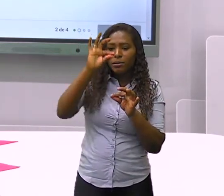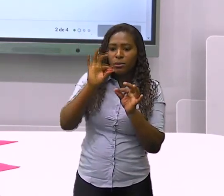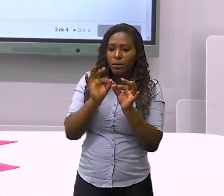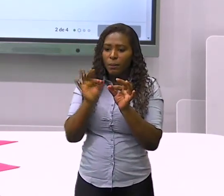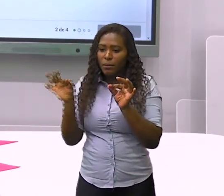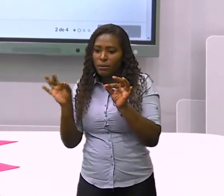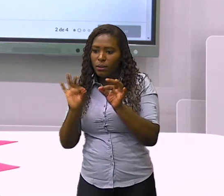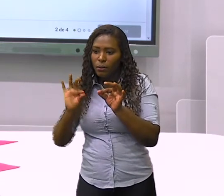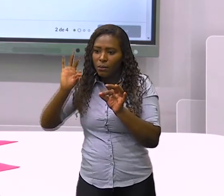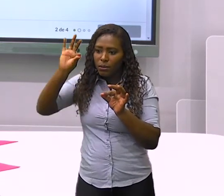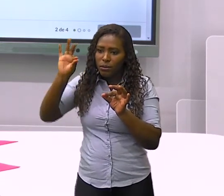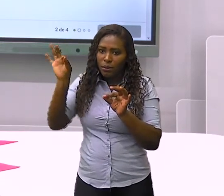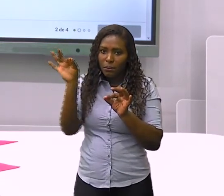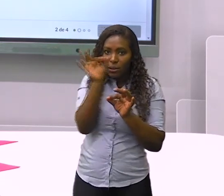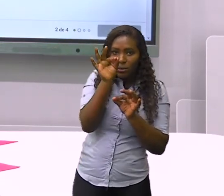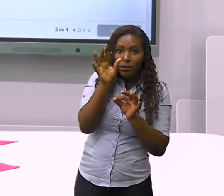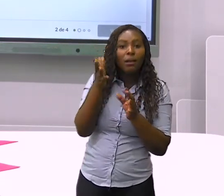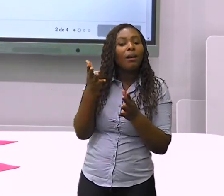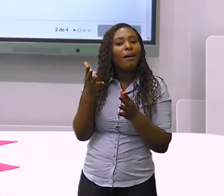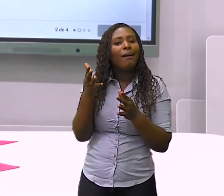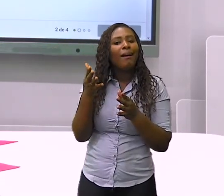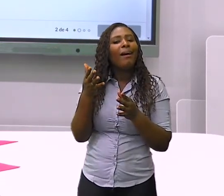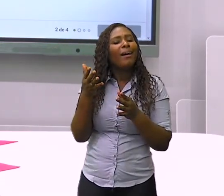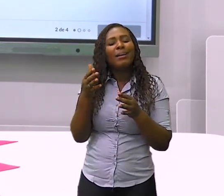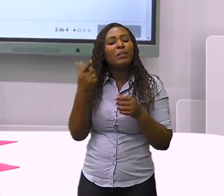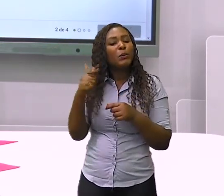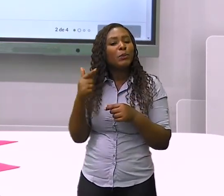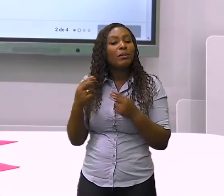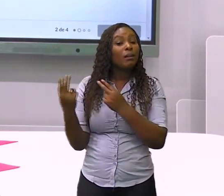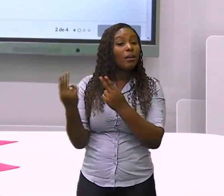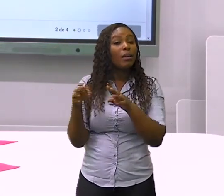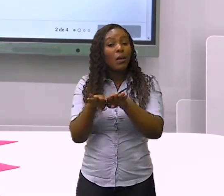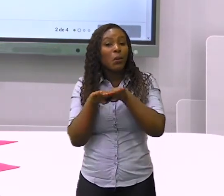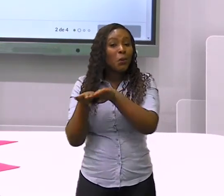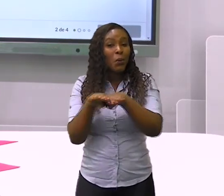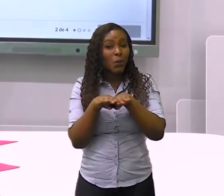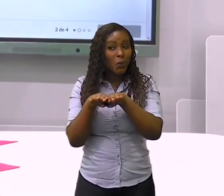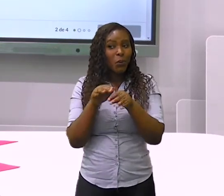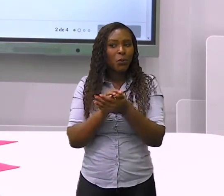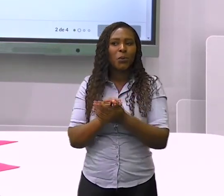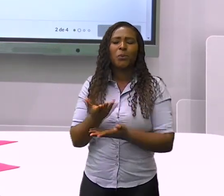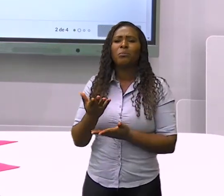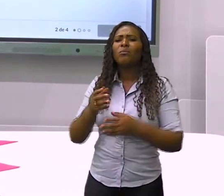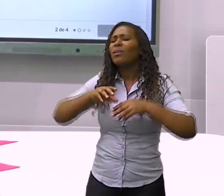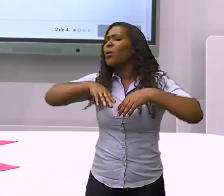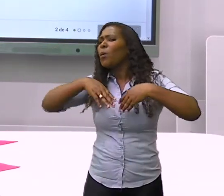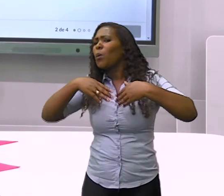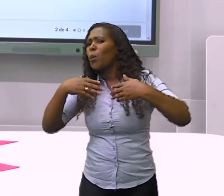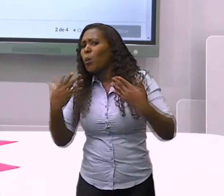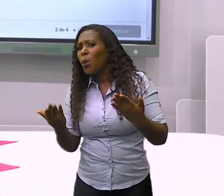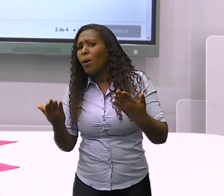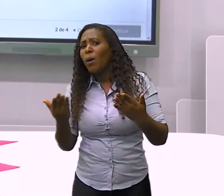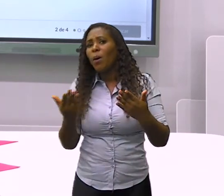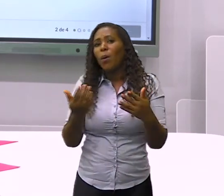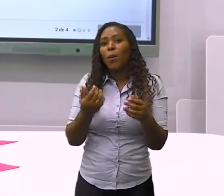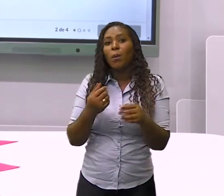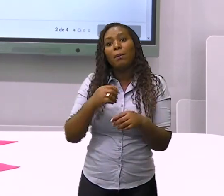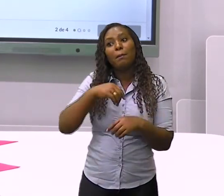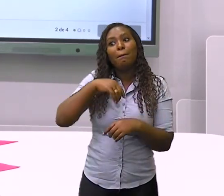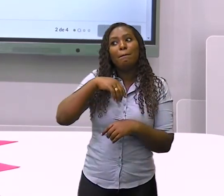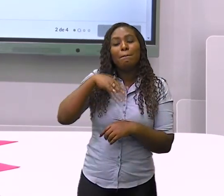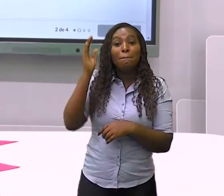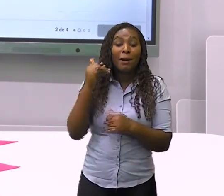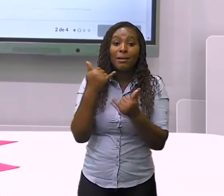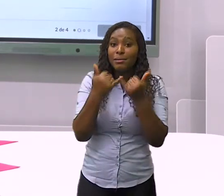No quadrado, todos os lados têm a mesma medida. Então, eu vou procurar qual a imagem mais parecida com essa, que se